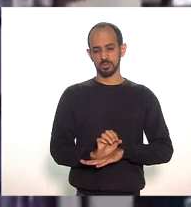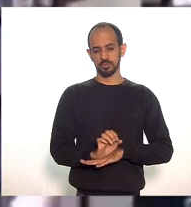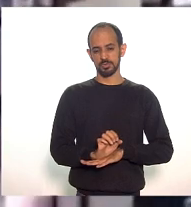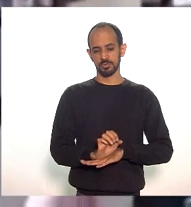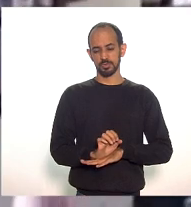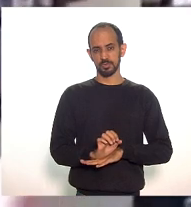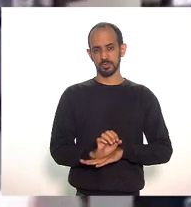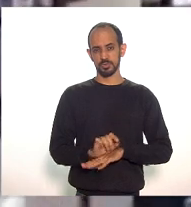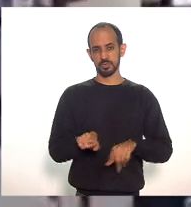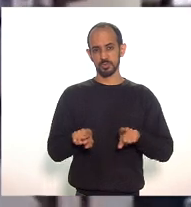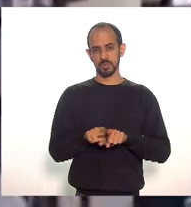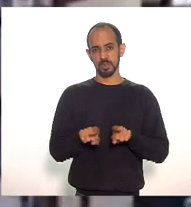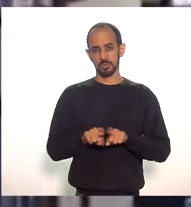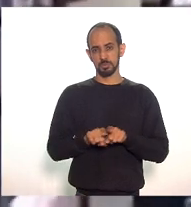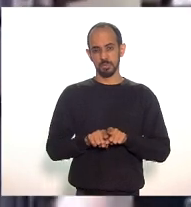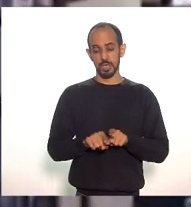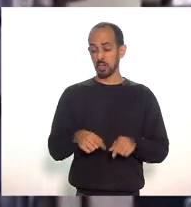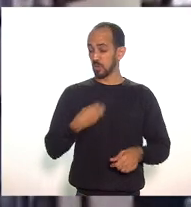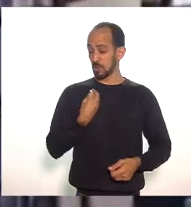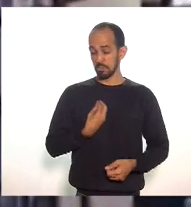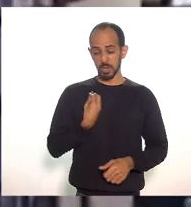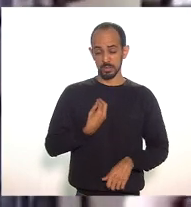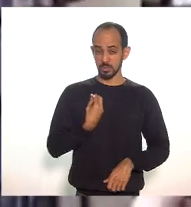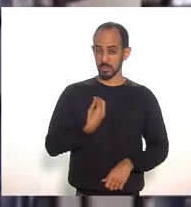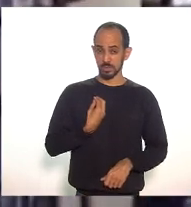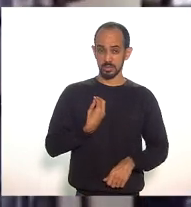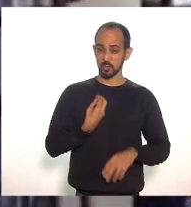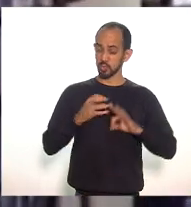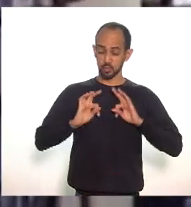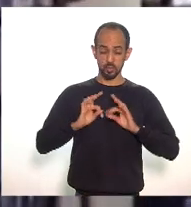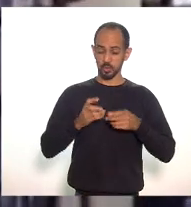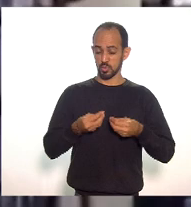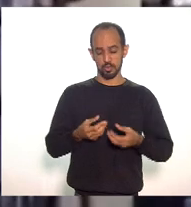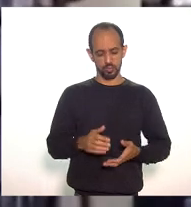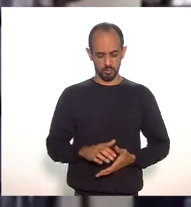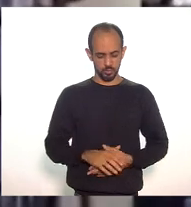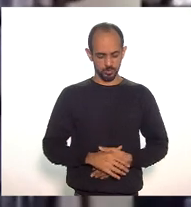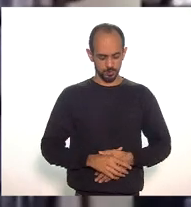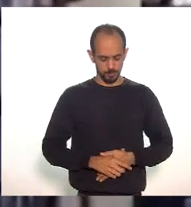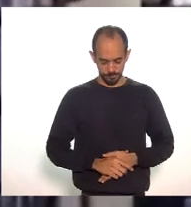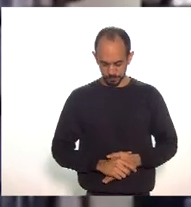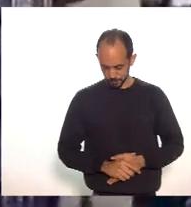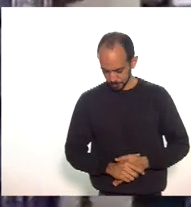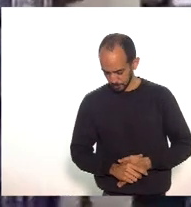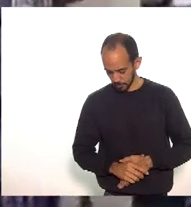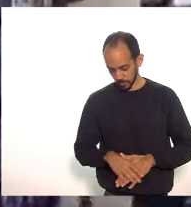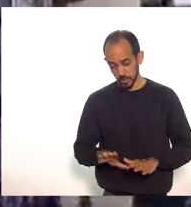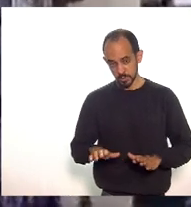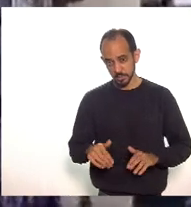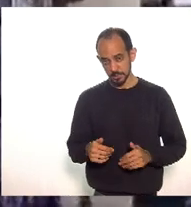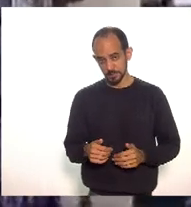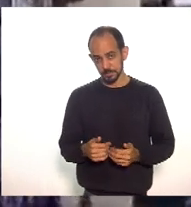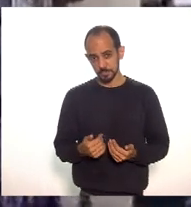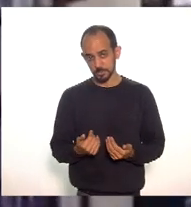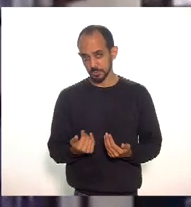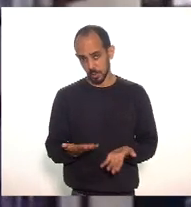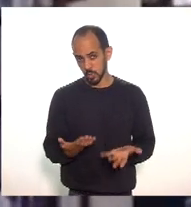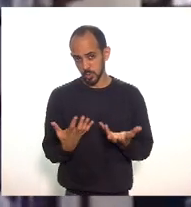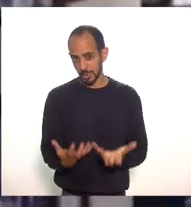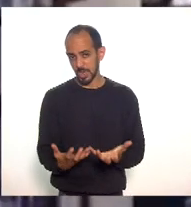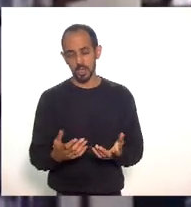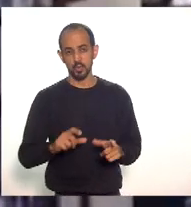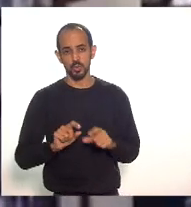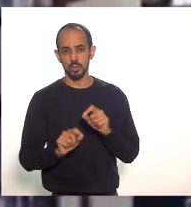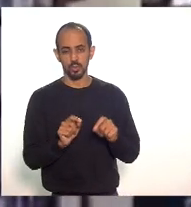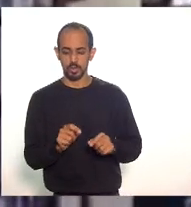e qual a participação de todos e eu